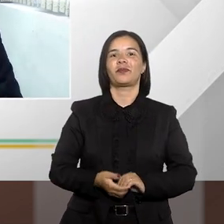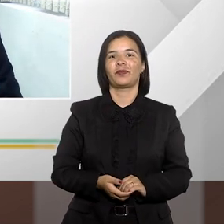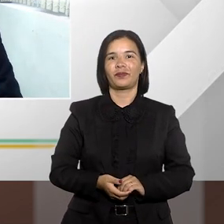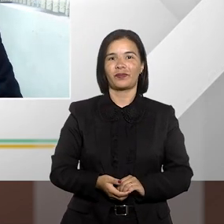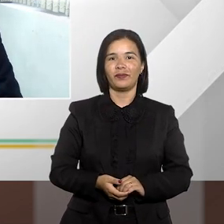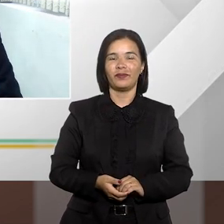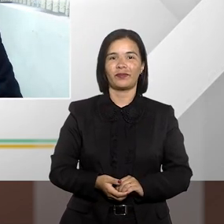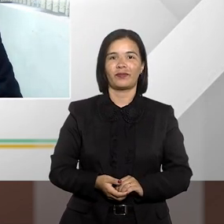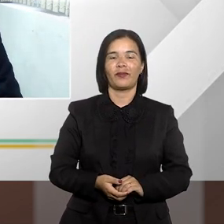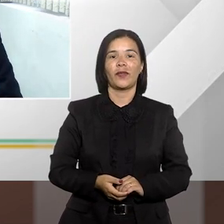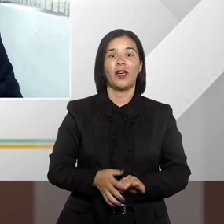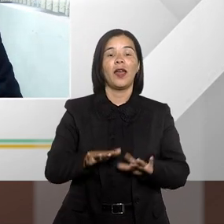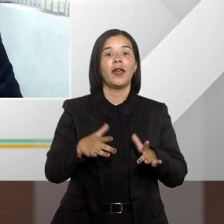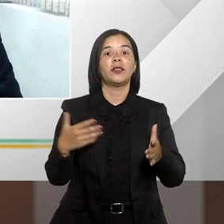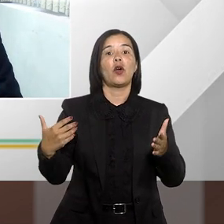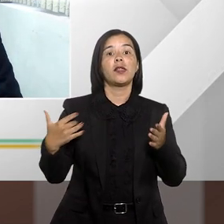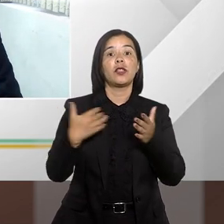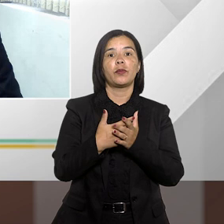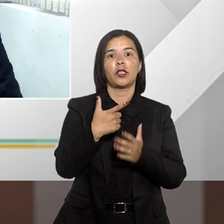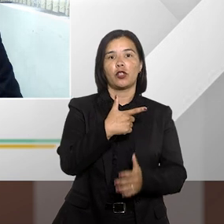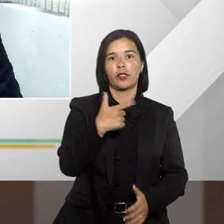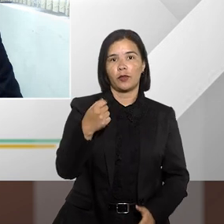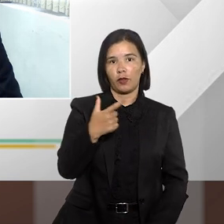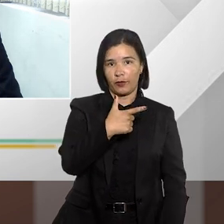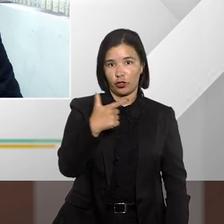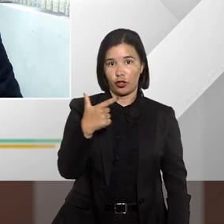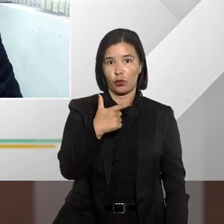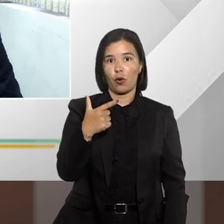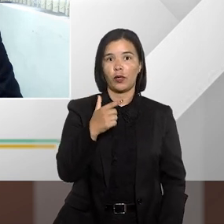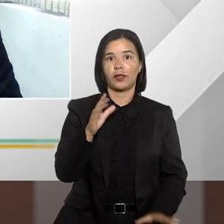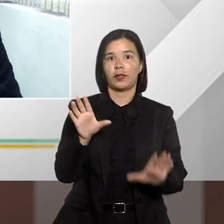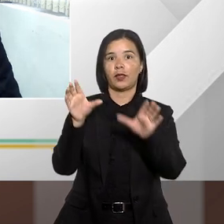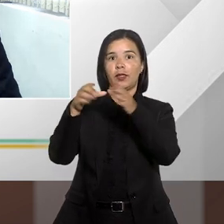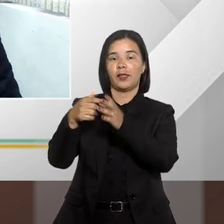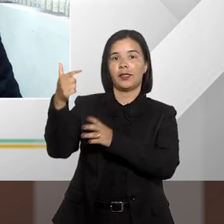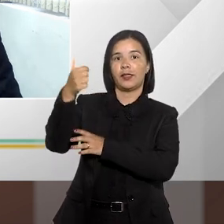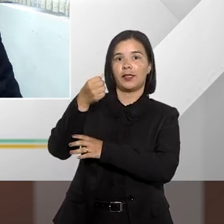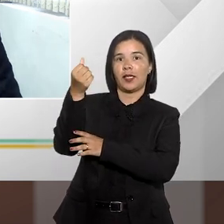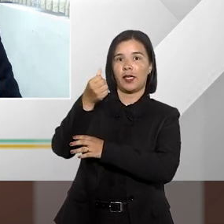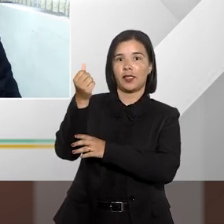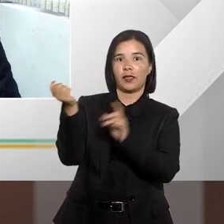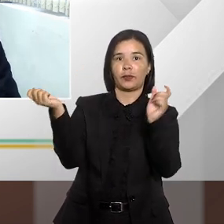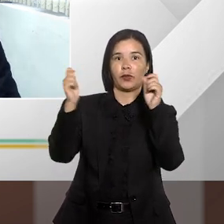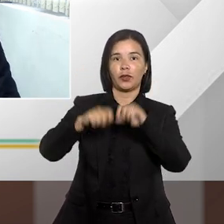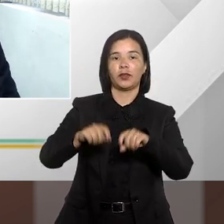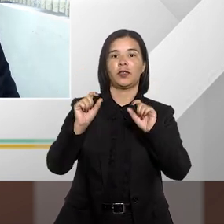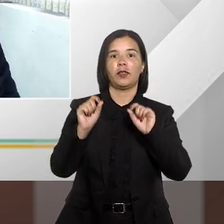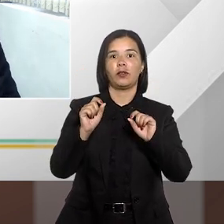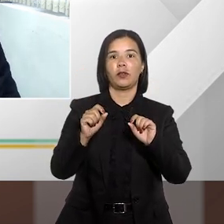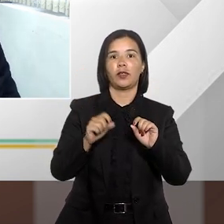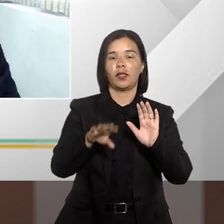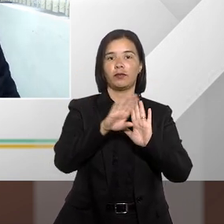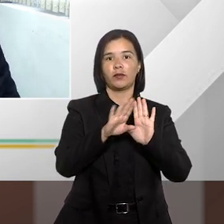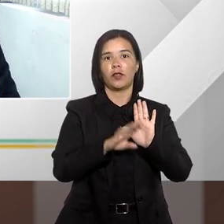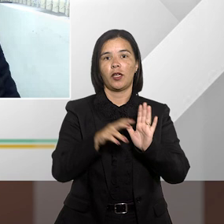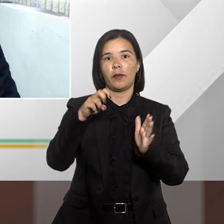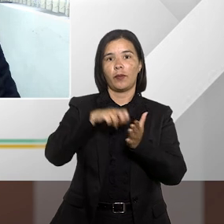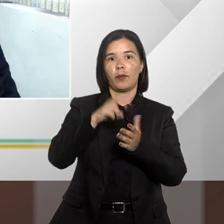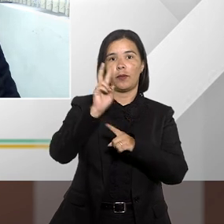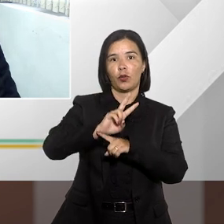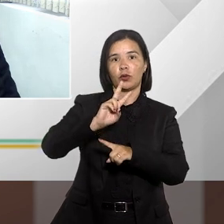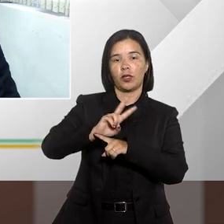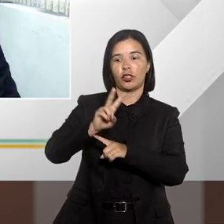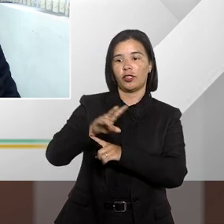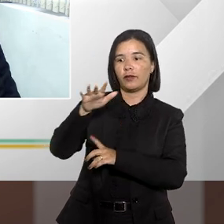Bom, mais recentemente, em 2022, a sexta turma do STJ entendeu que é possível aplicar medidas protetivas